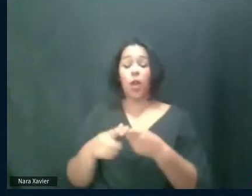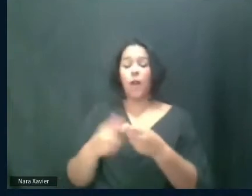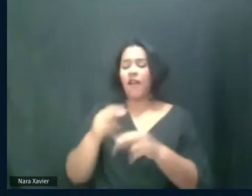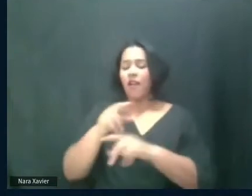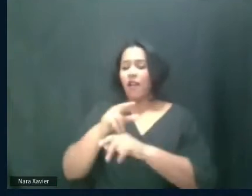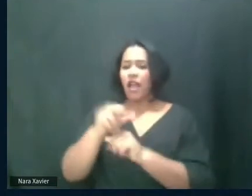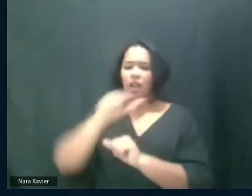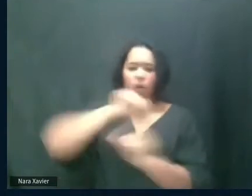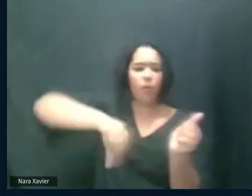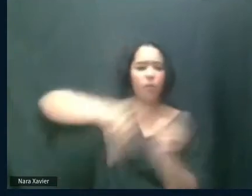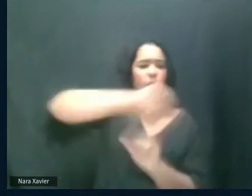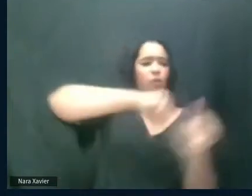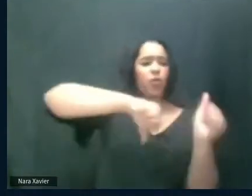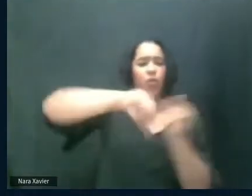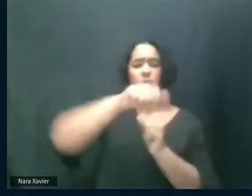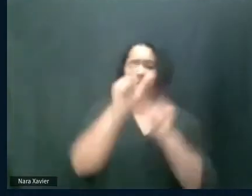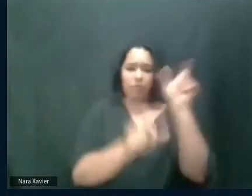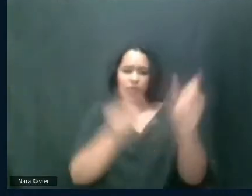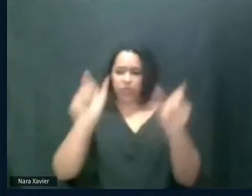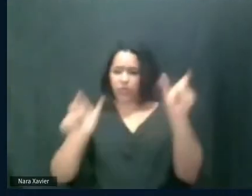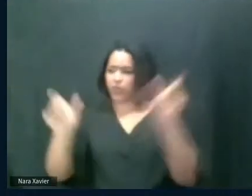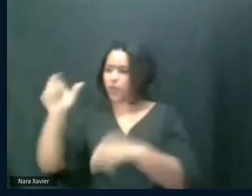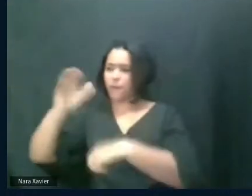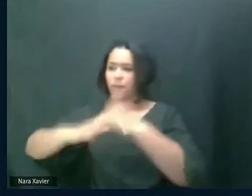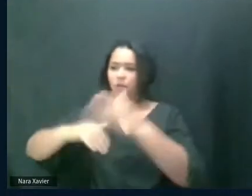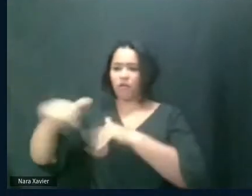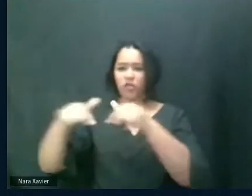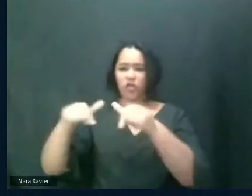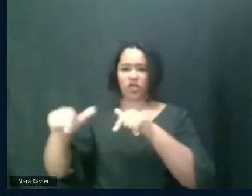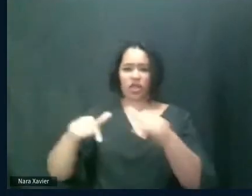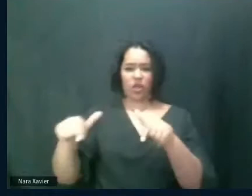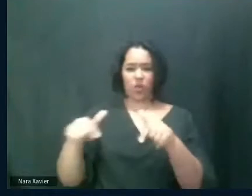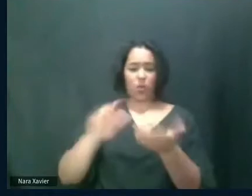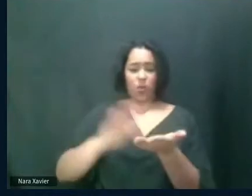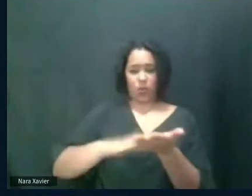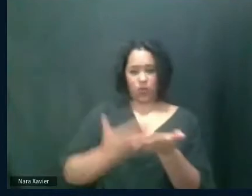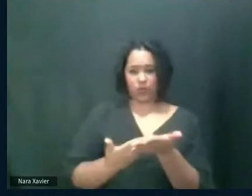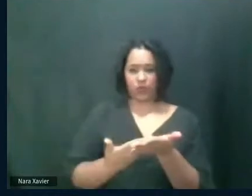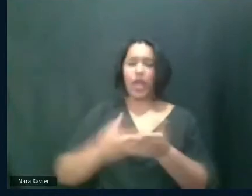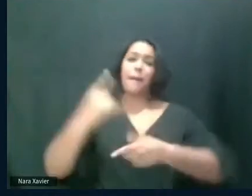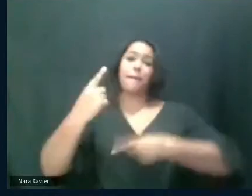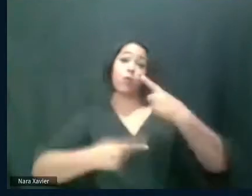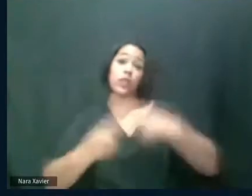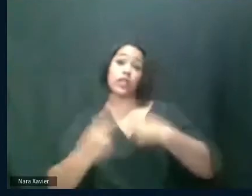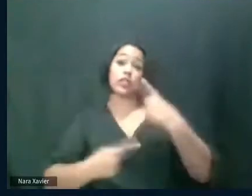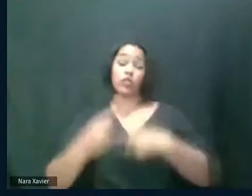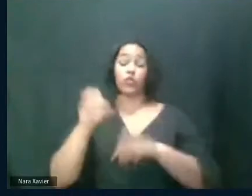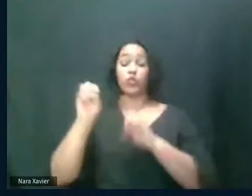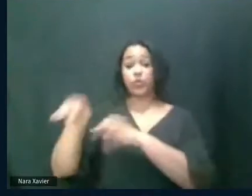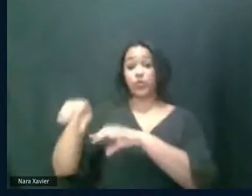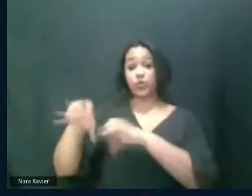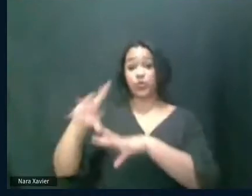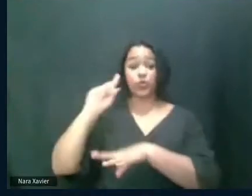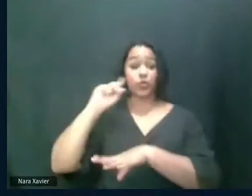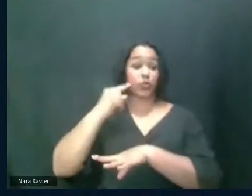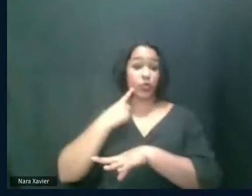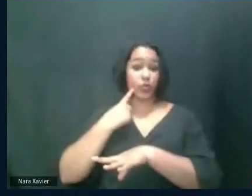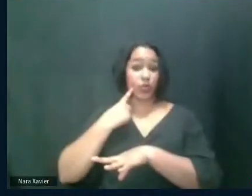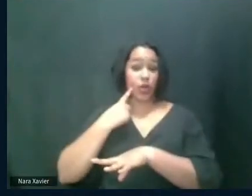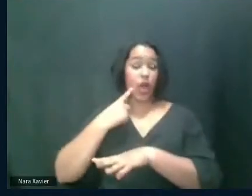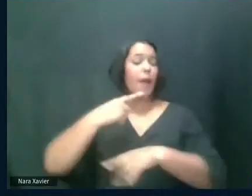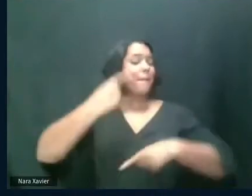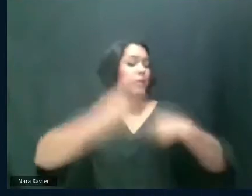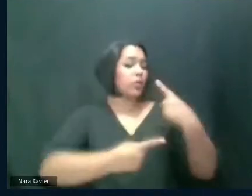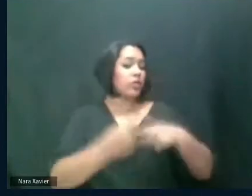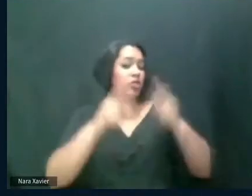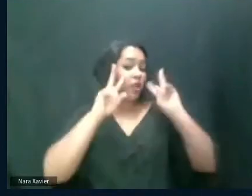de intérprete educacional, derivado das políticas de educação de surdos, das políticas de formação, das políticas